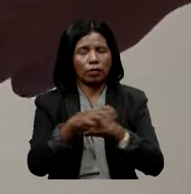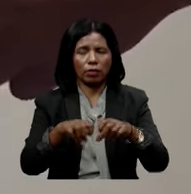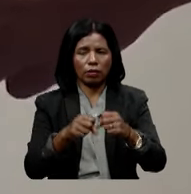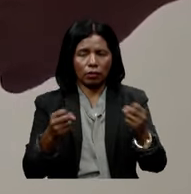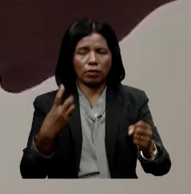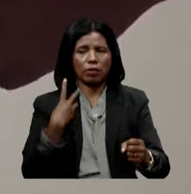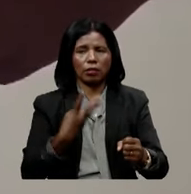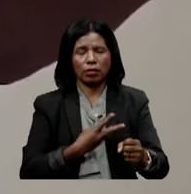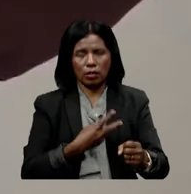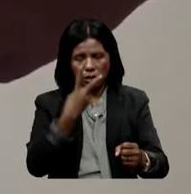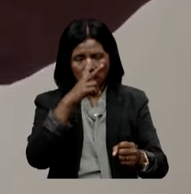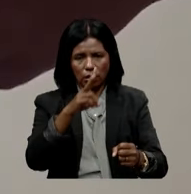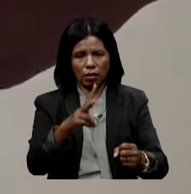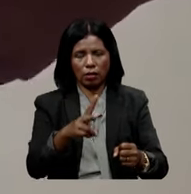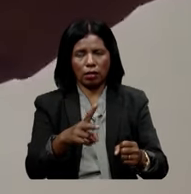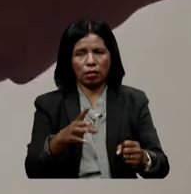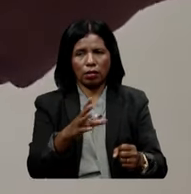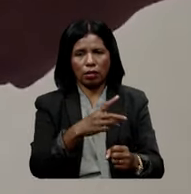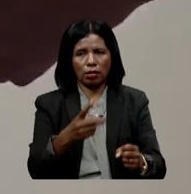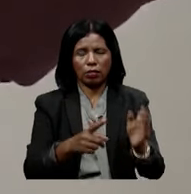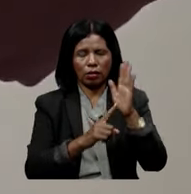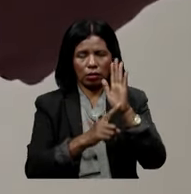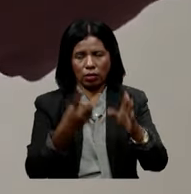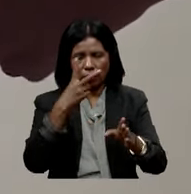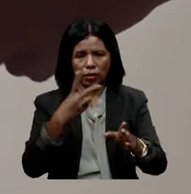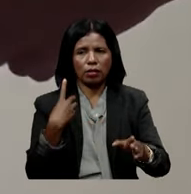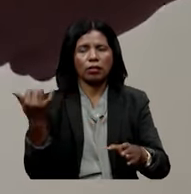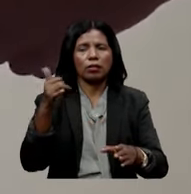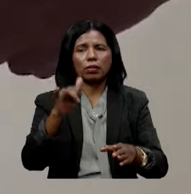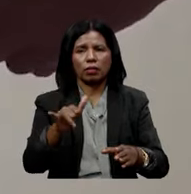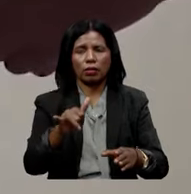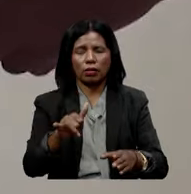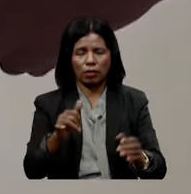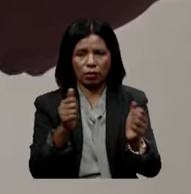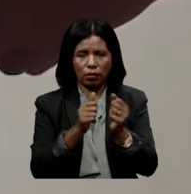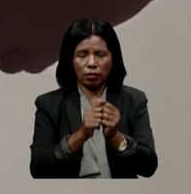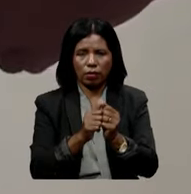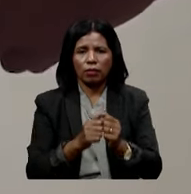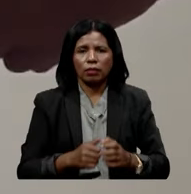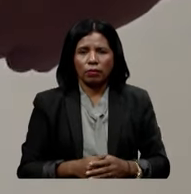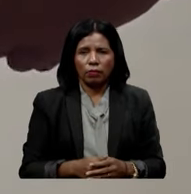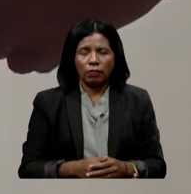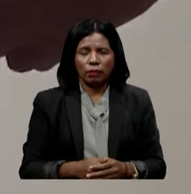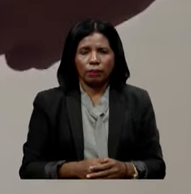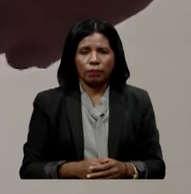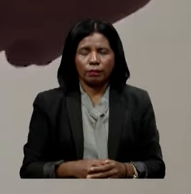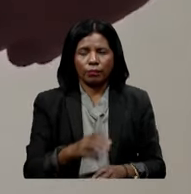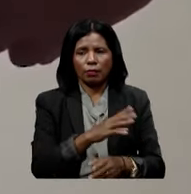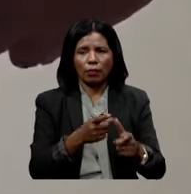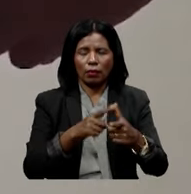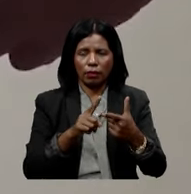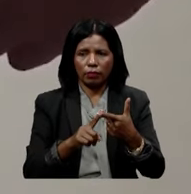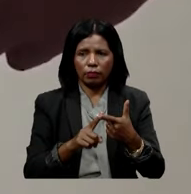tiene raíces, ahora tiene disponible a tu cerebro, si el nivel o fractura sanita, manda primero para otro.